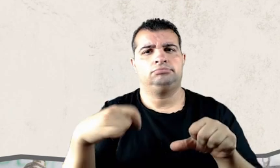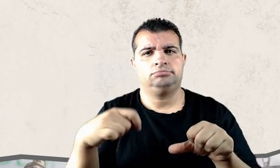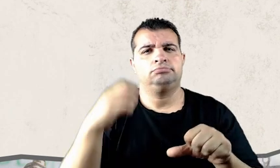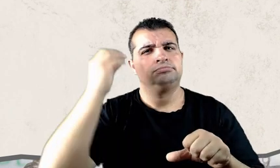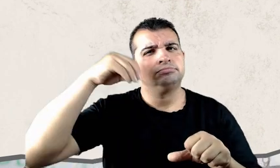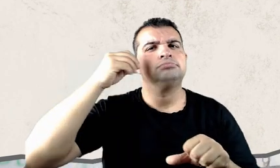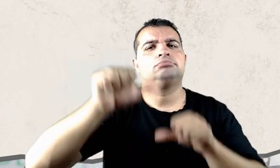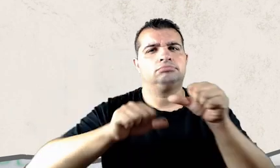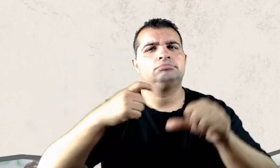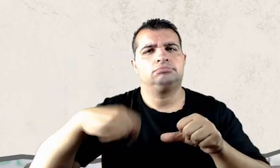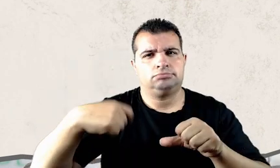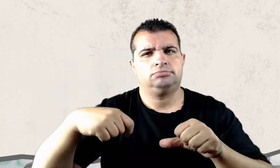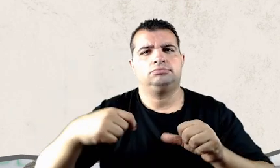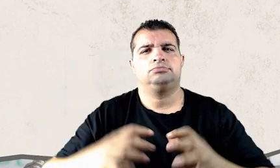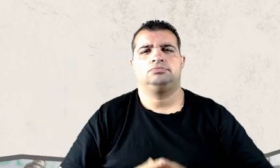mudar.